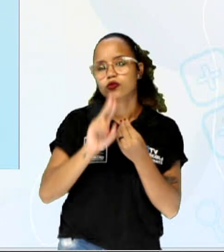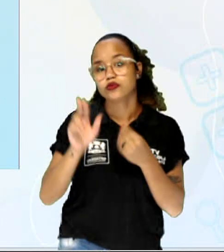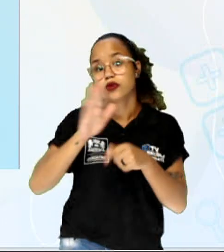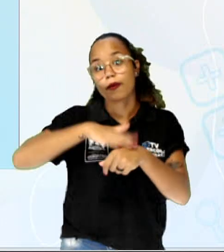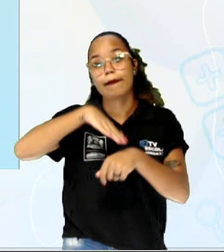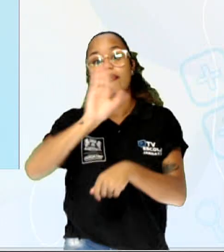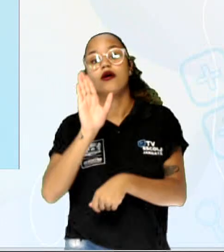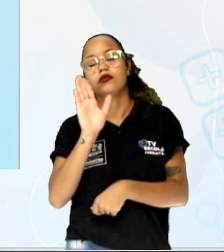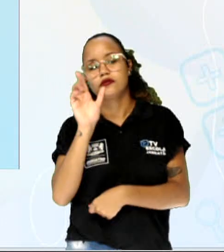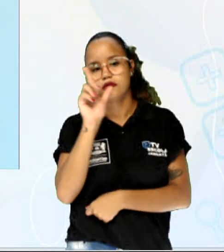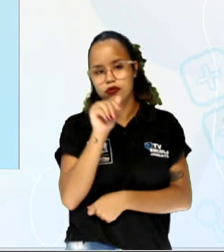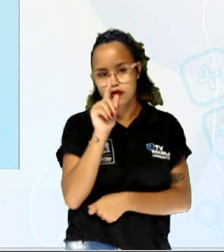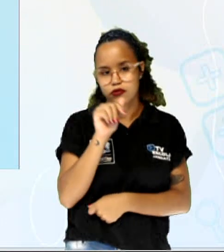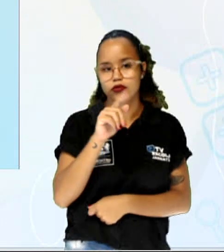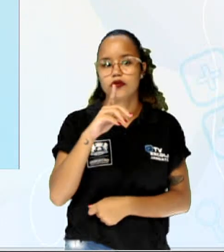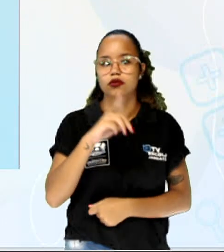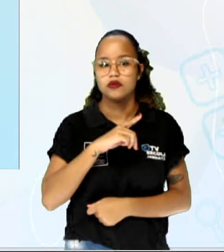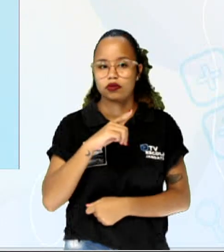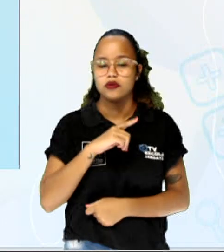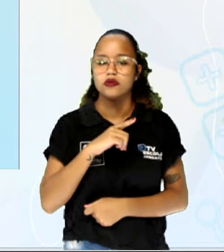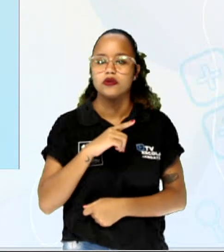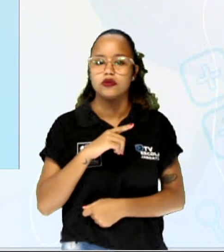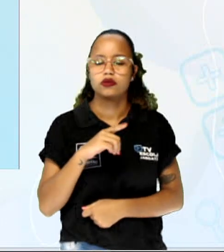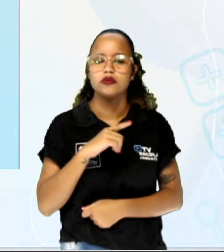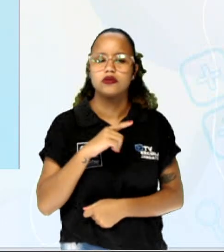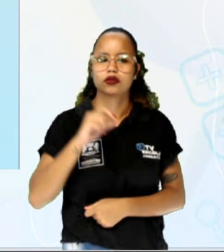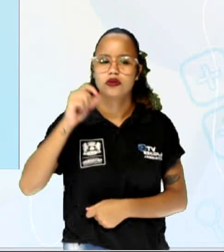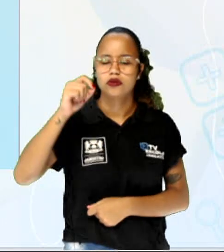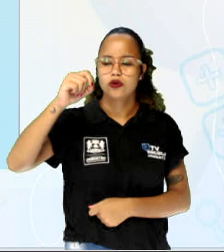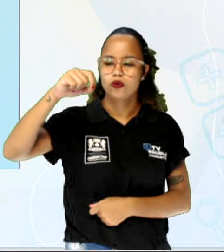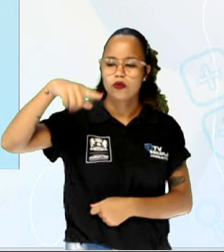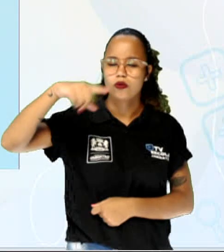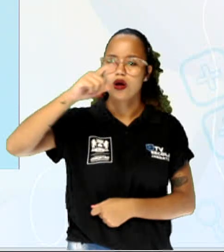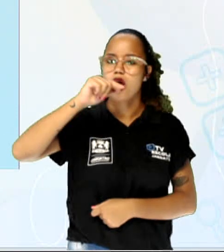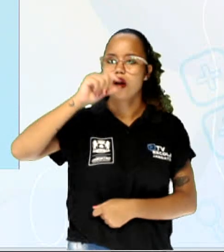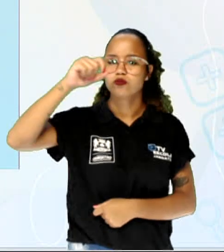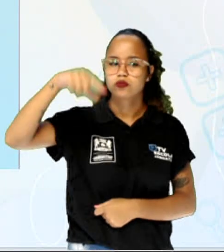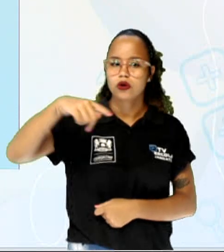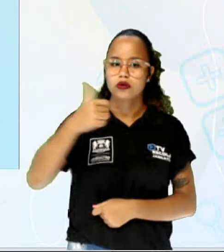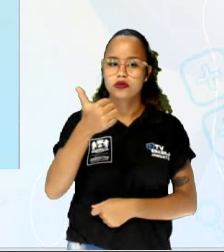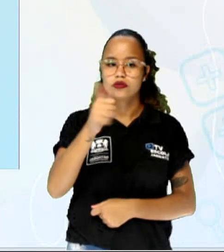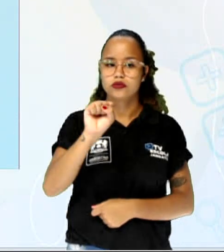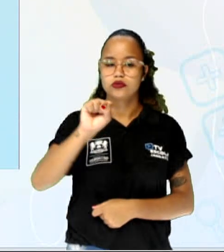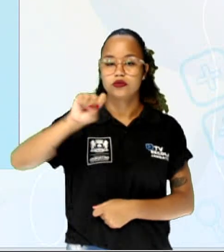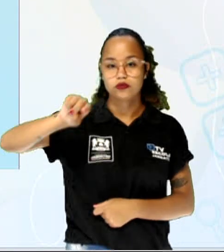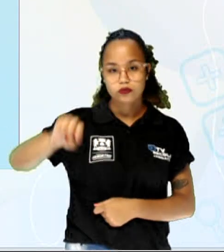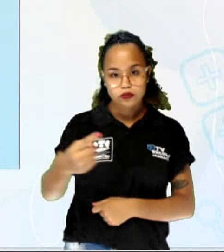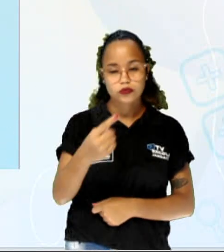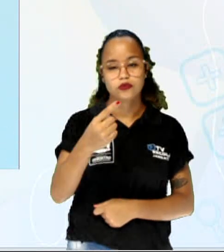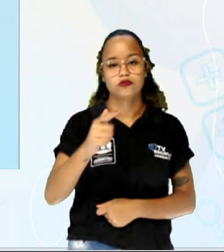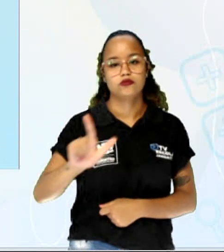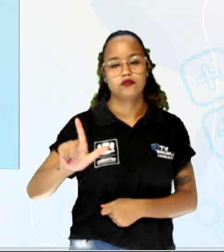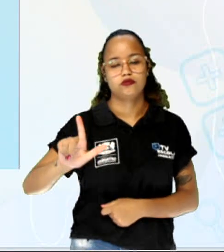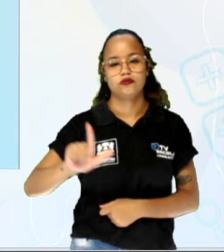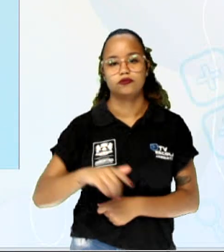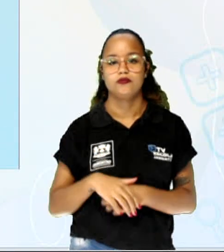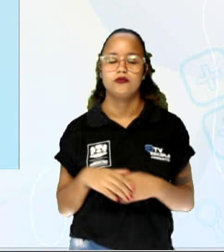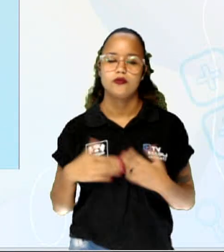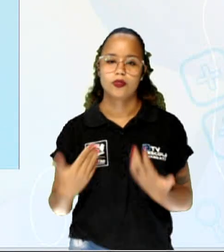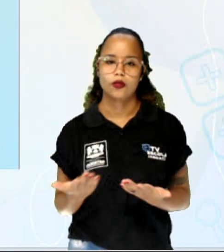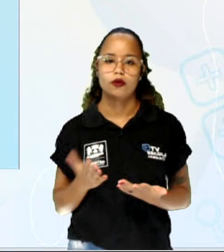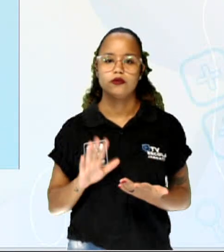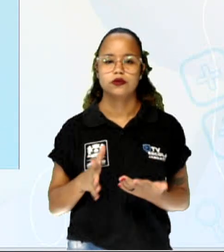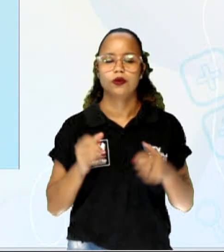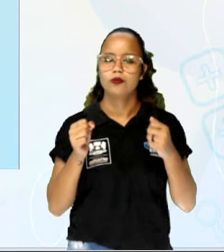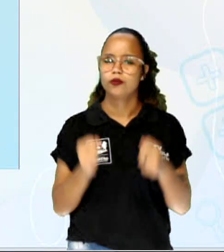mais água, né? Aí você já vai logo ali naquela gotinha que tem lá 18 mil litros, tá certo? E aí você